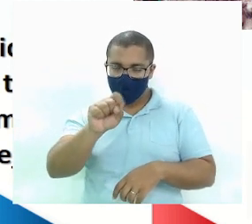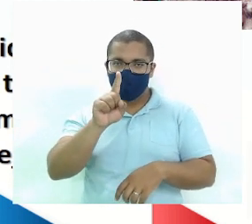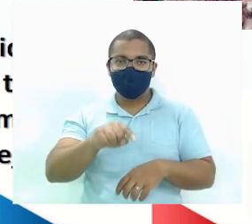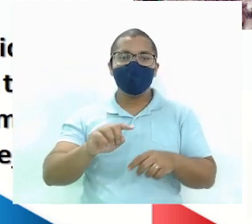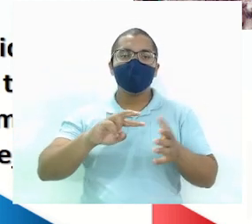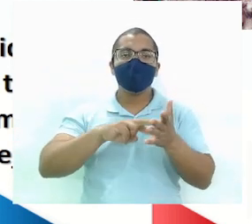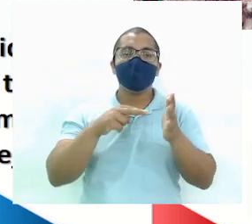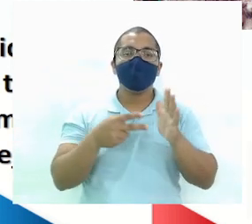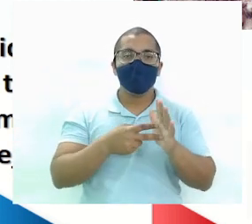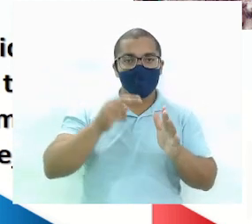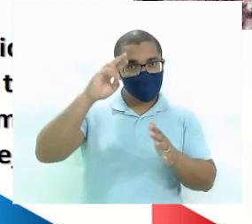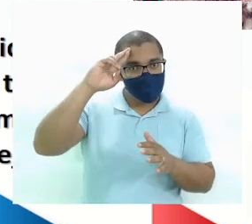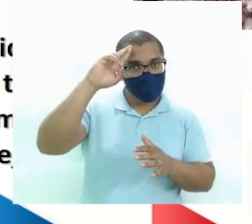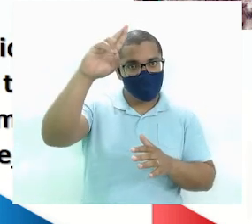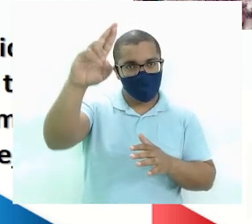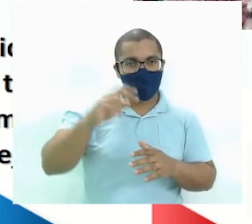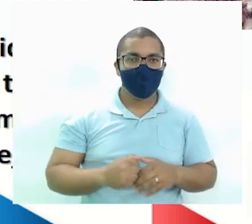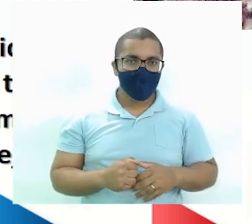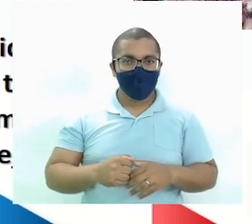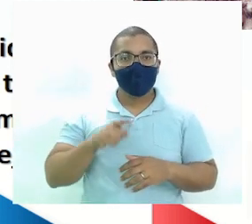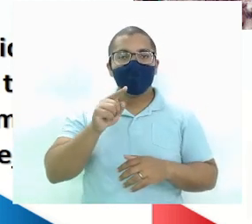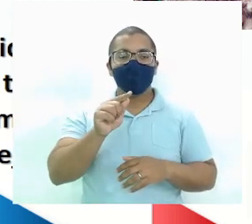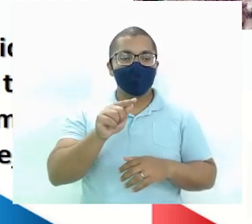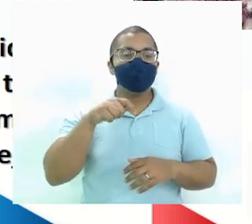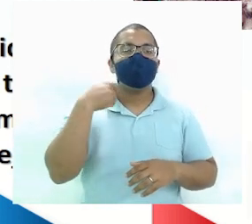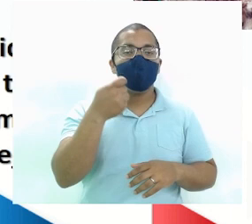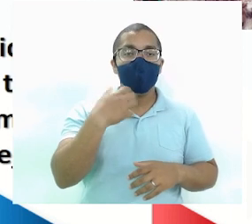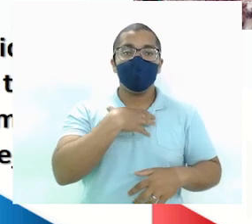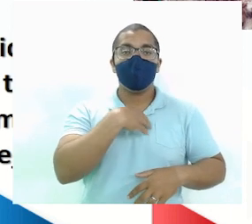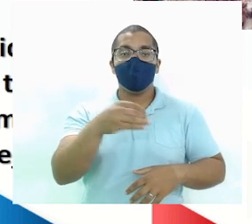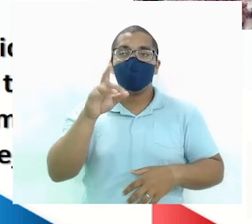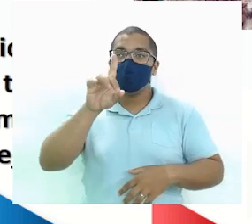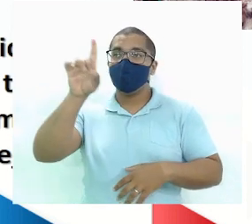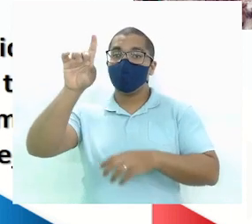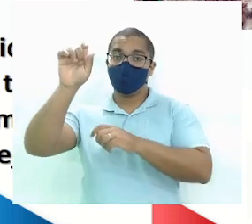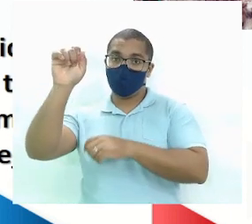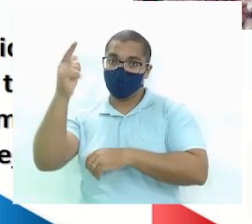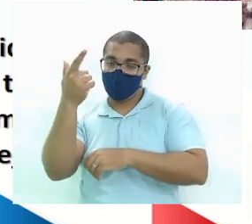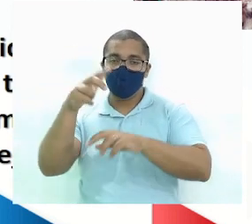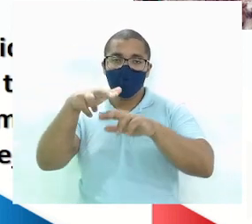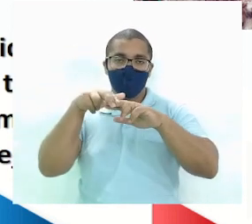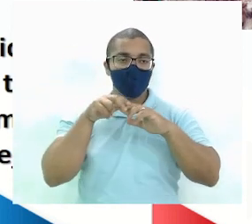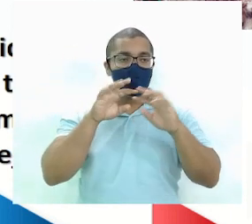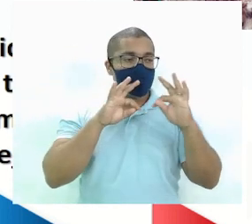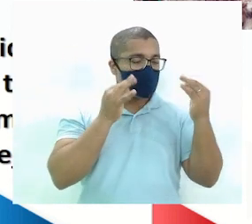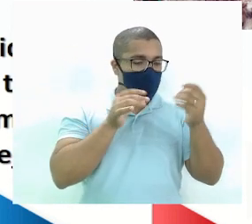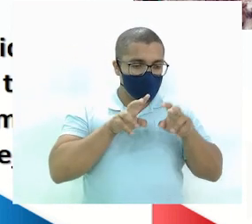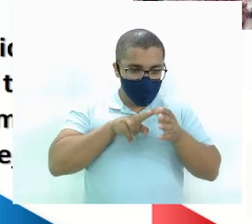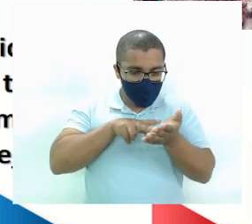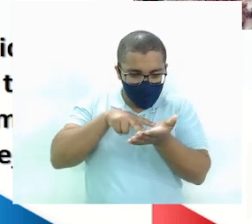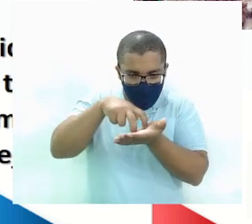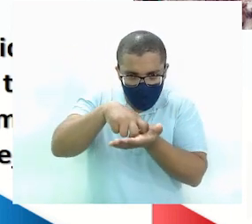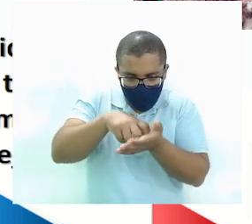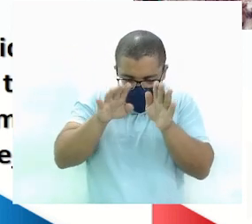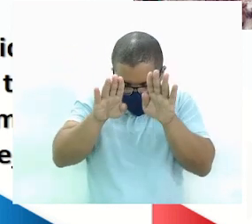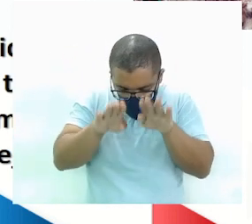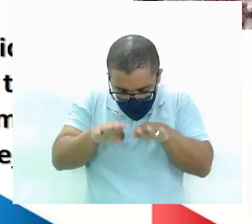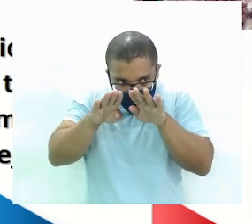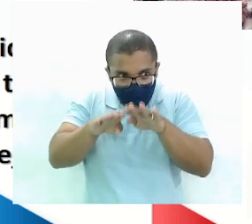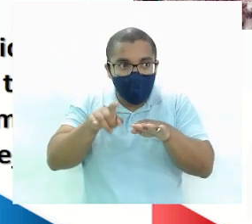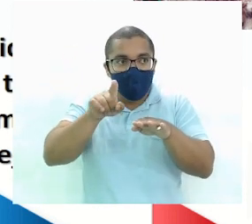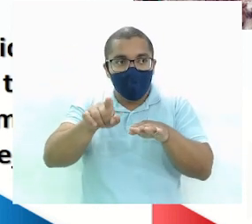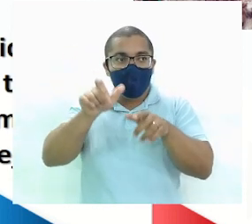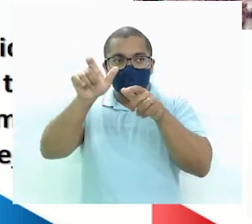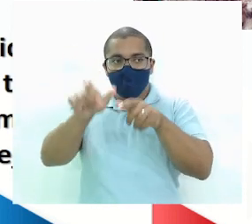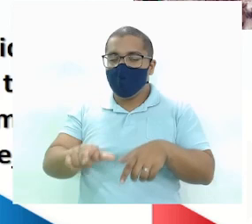chefe, era considerado filho do deus do sol e por isso venerado como uma divindade. Então vocês estão vendo aí que o Inca, né,